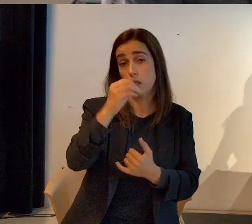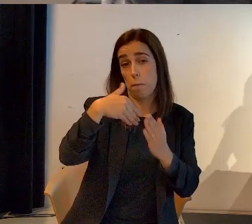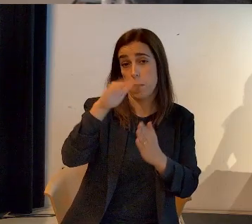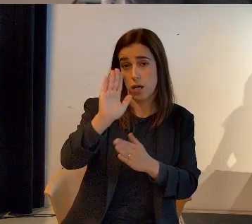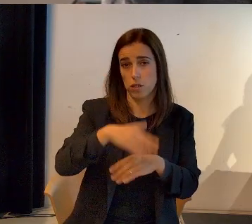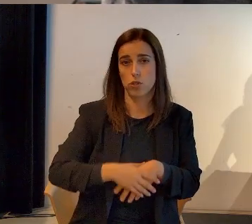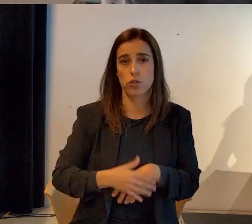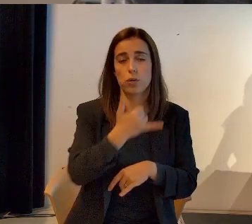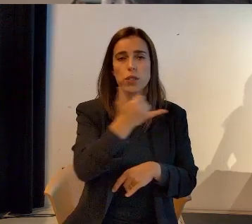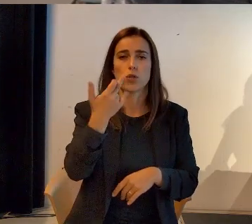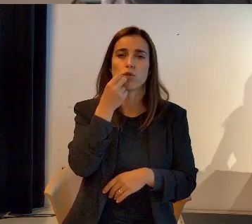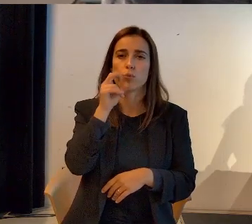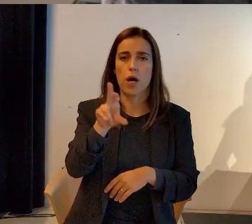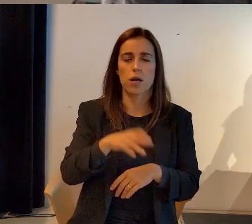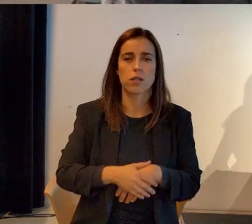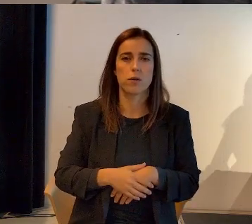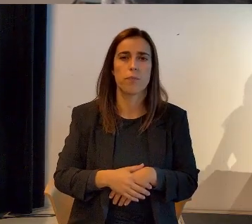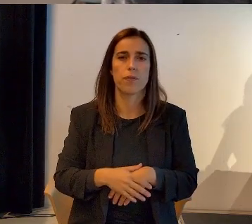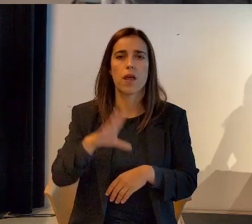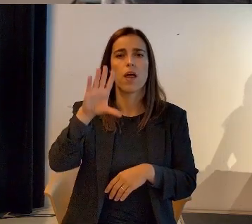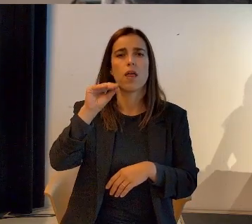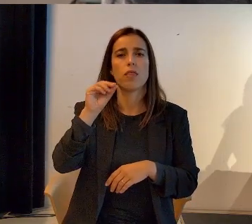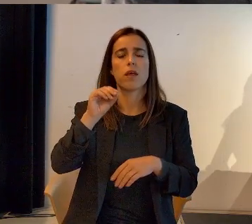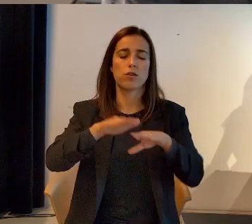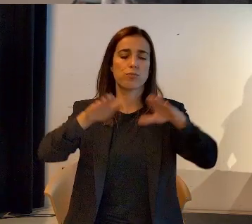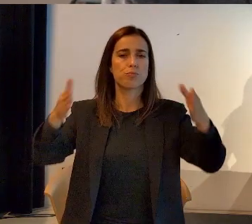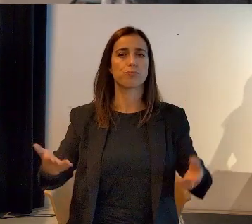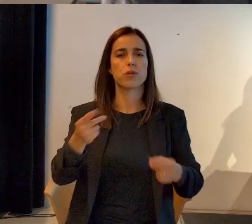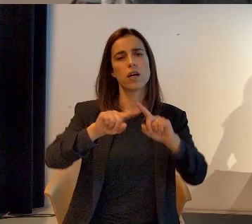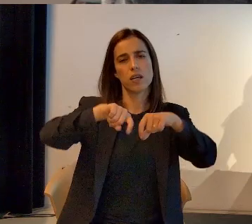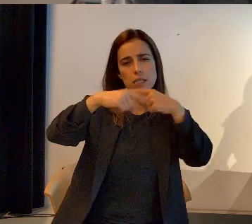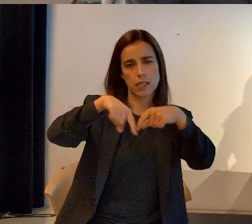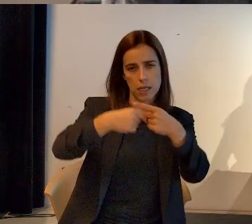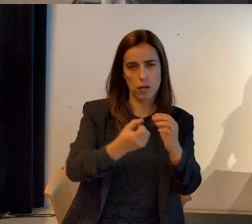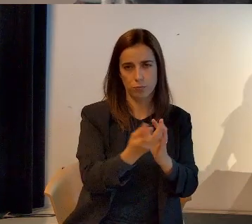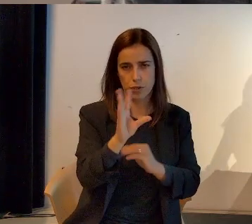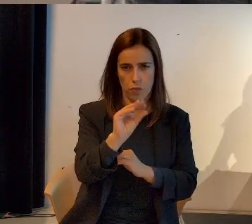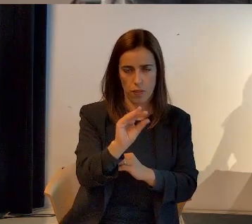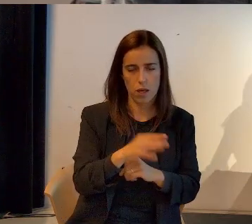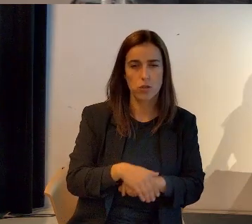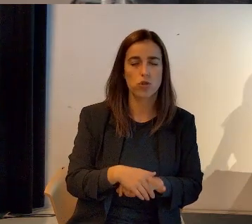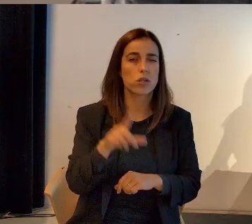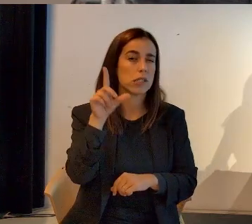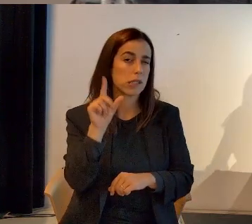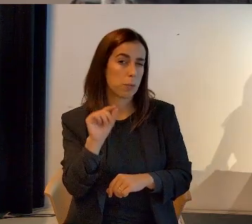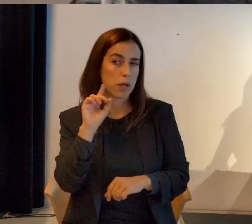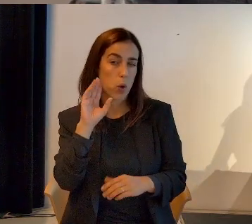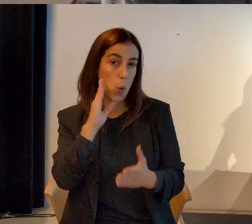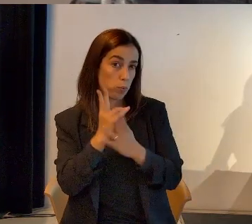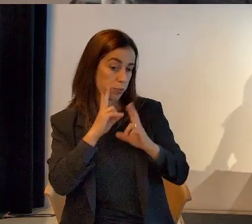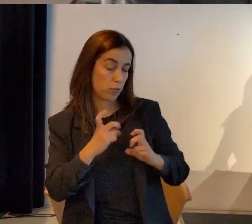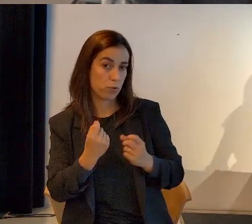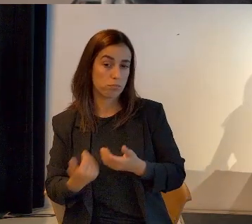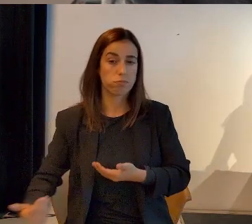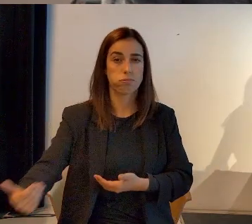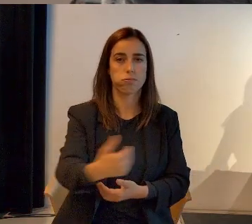serão 22 bares, 10 expositores de artesanato e, logicamente, pelo último estudo que temos, este retorno de mais de